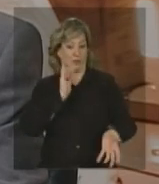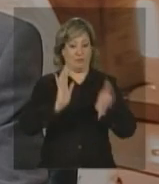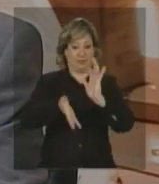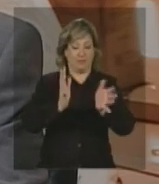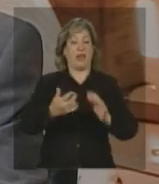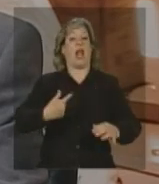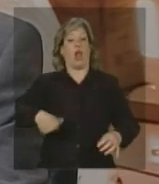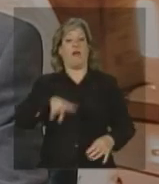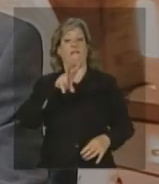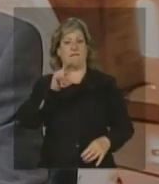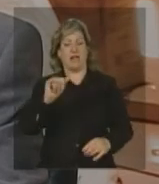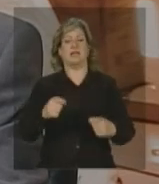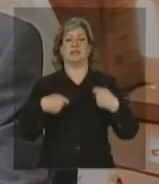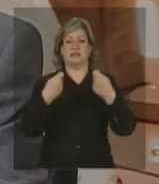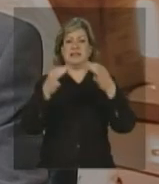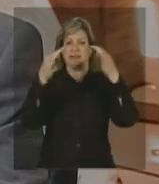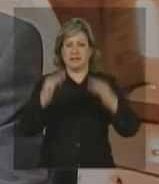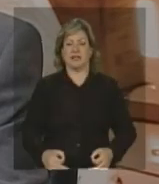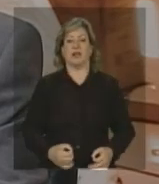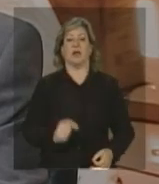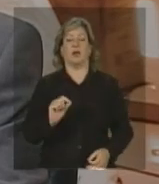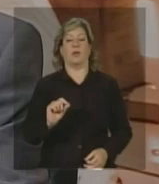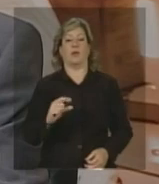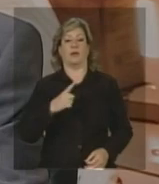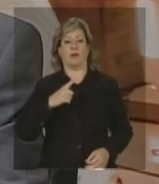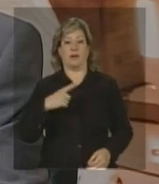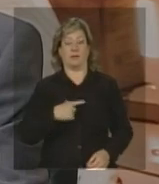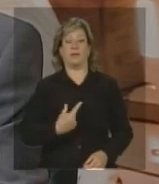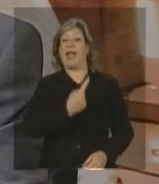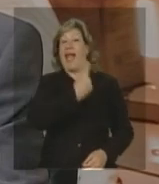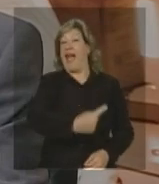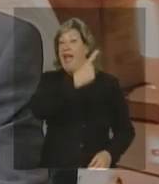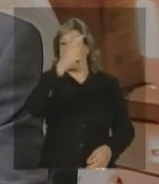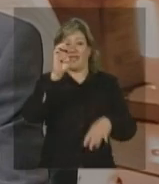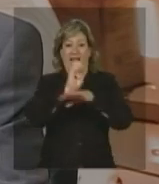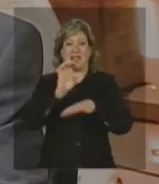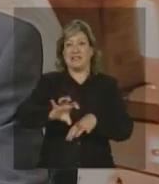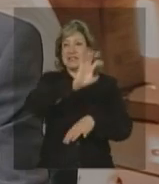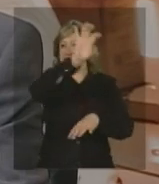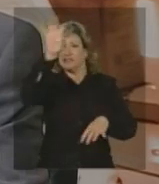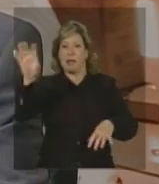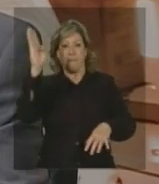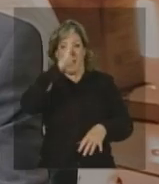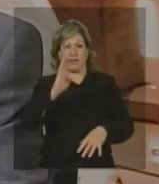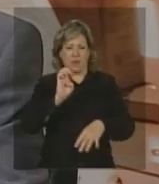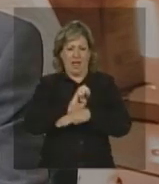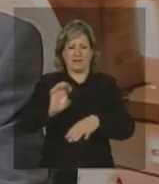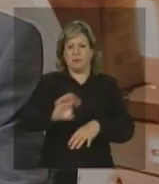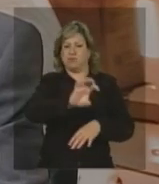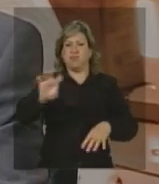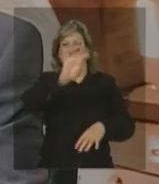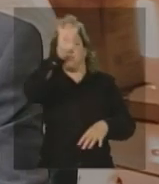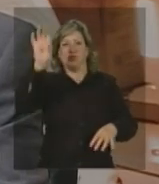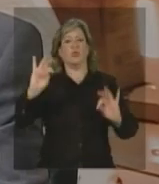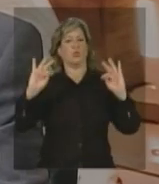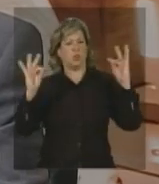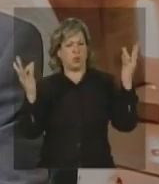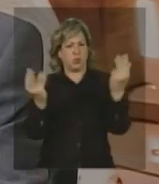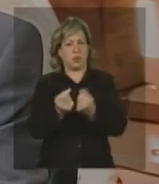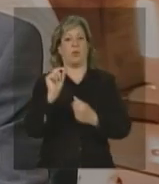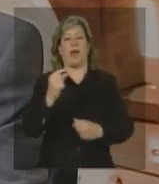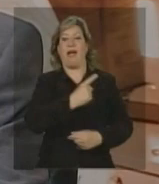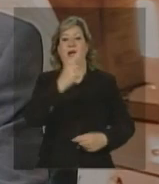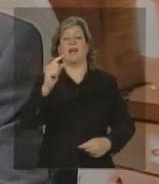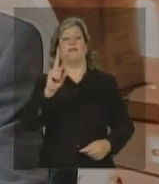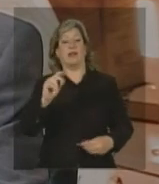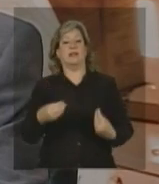estar garantindo em um estado, em cada estado, da federação, nós vamos estar garantindo